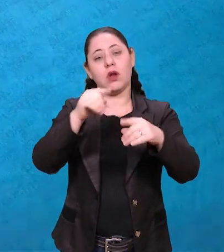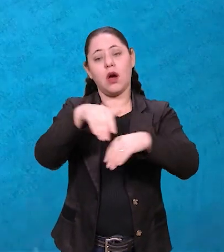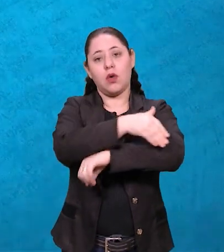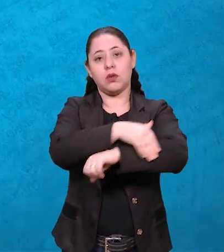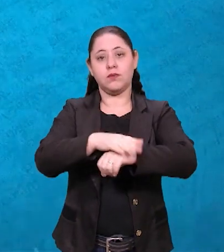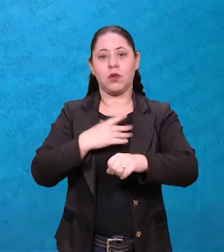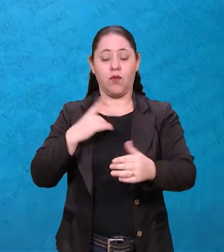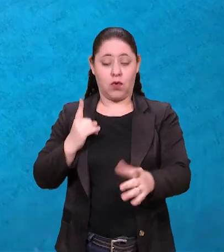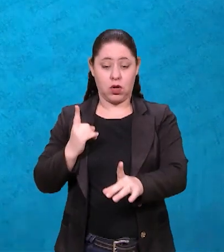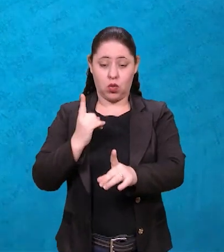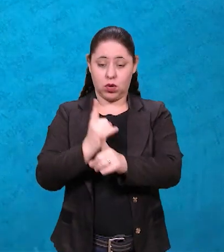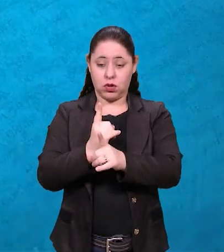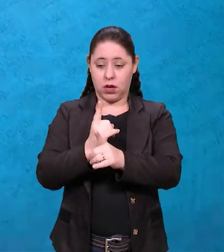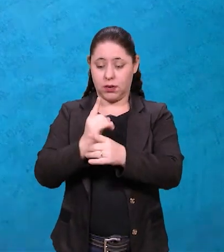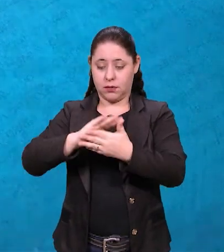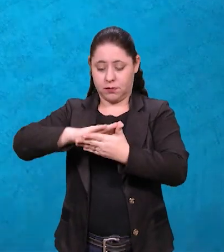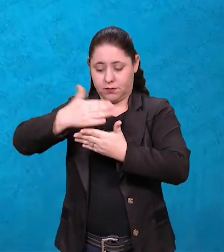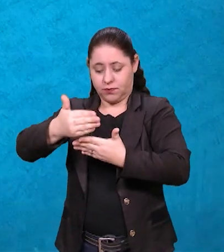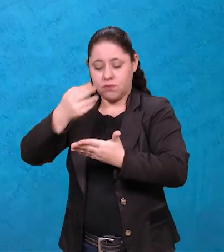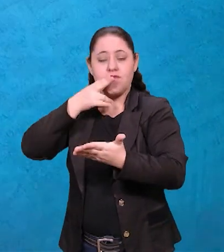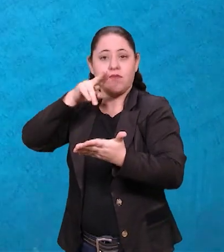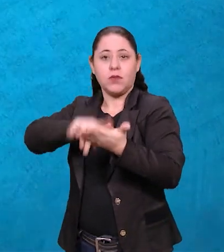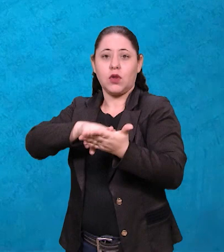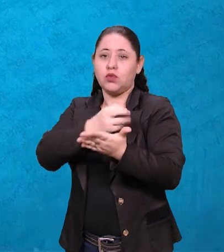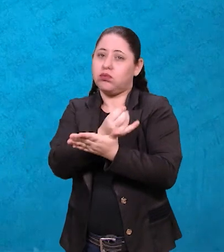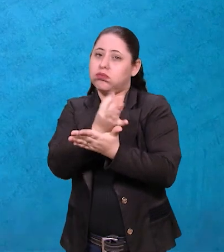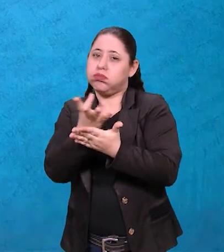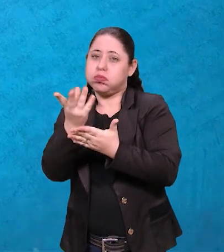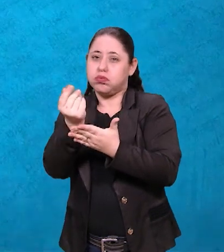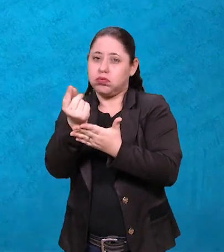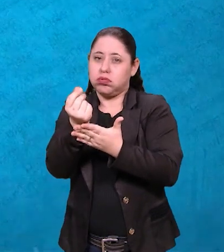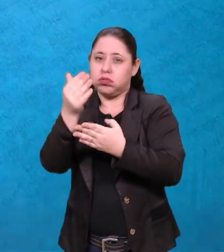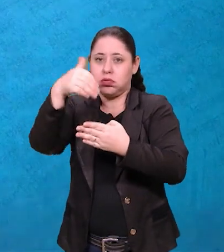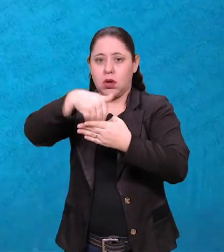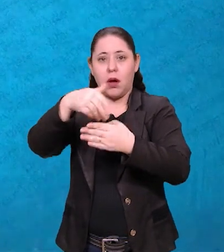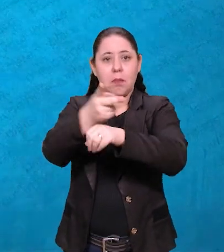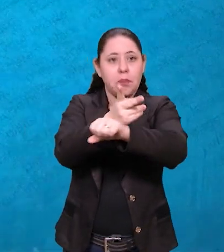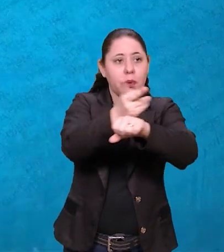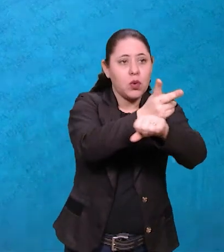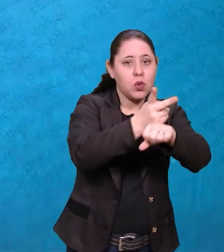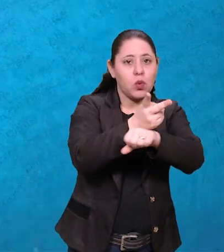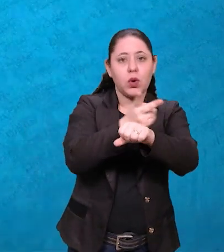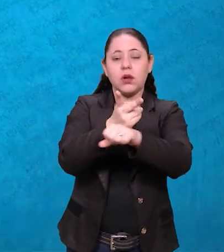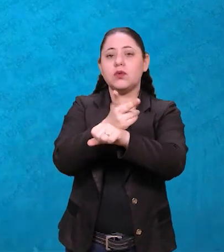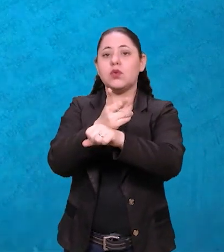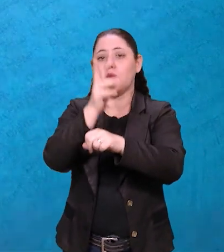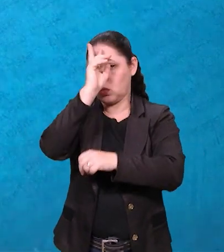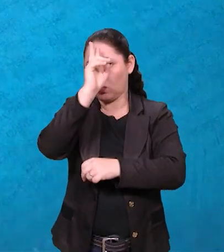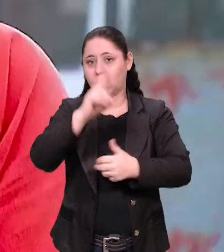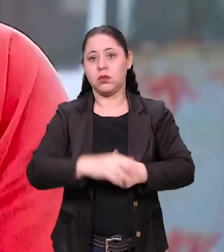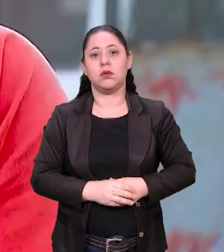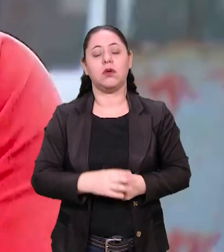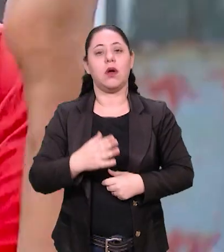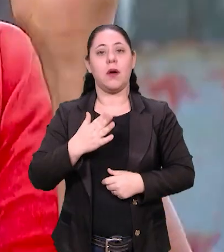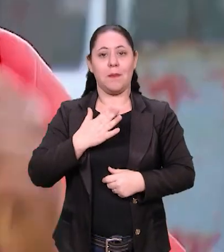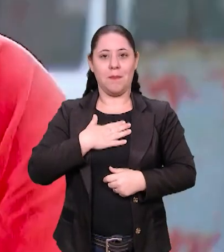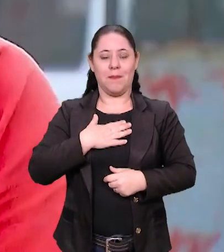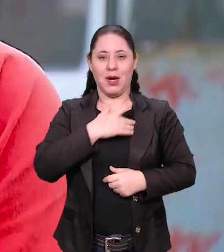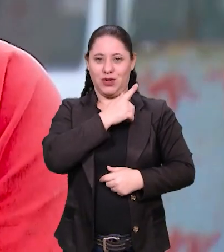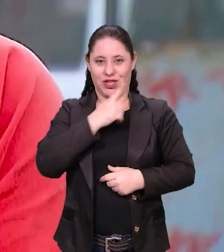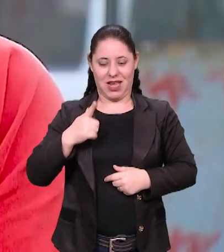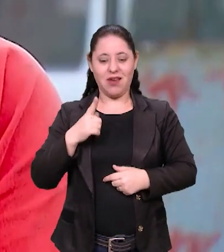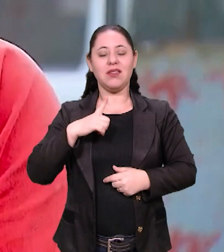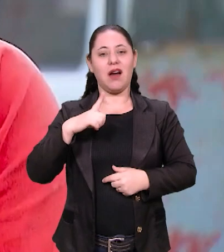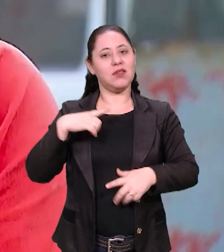Eu encontrei este envelope com a quantia de dinheiro dentro. Estou procurando o dono desse envelope. Meu genro, na ocasião,